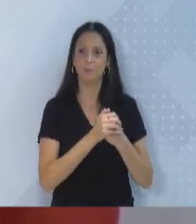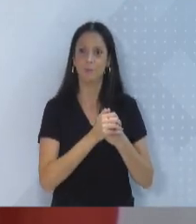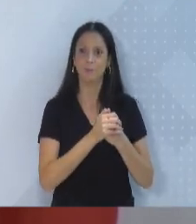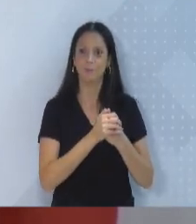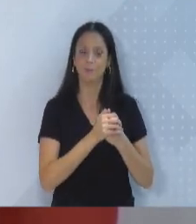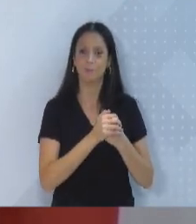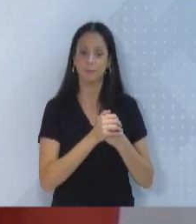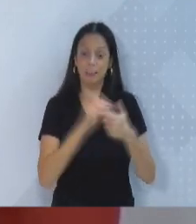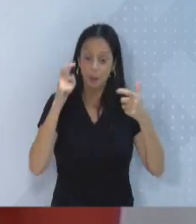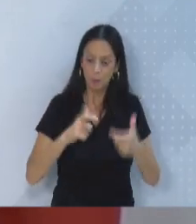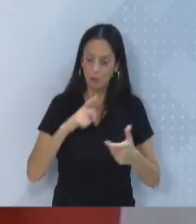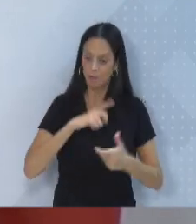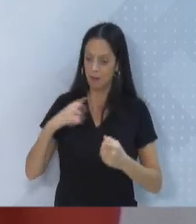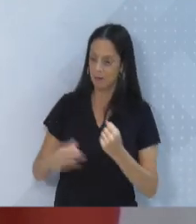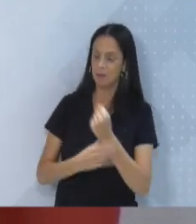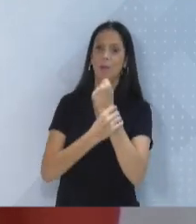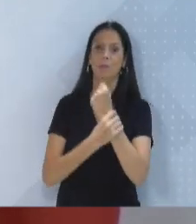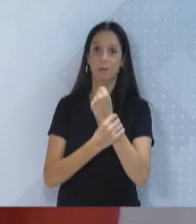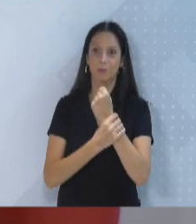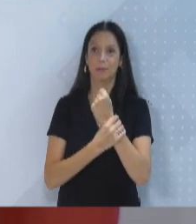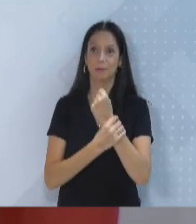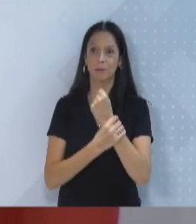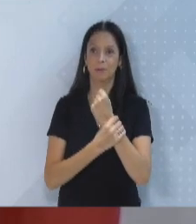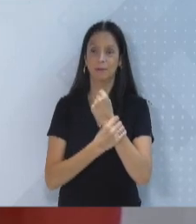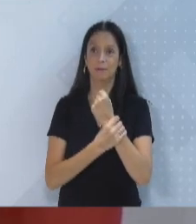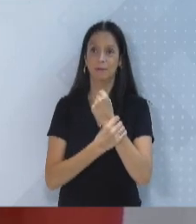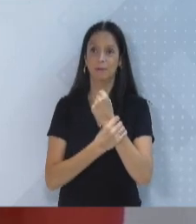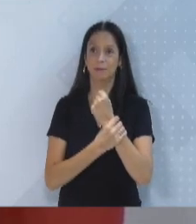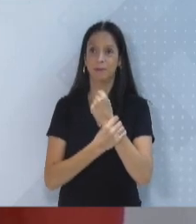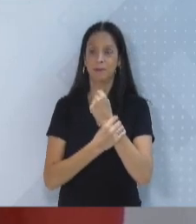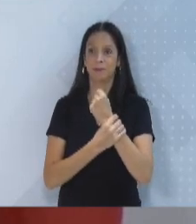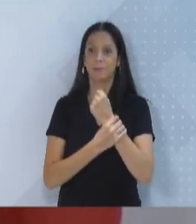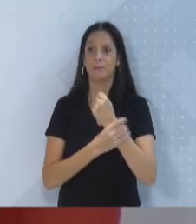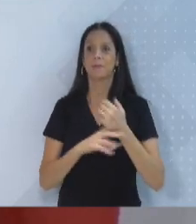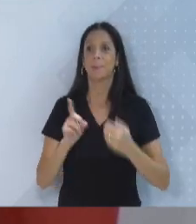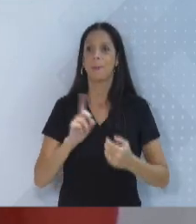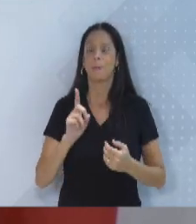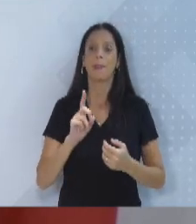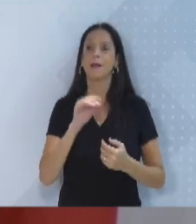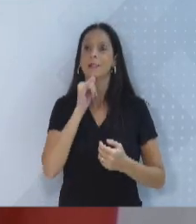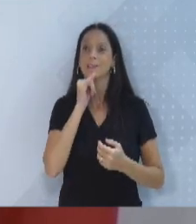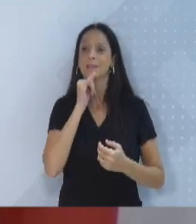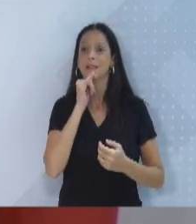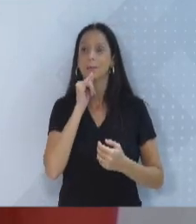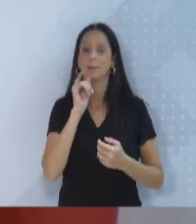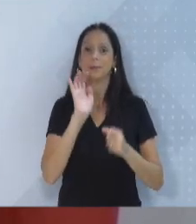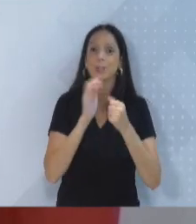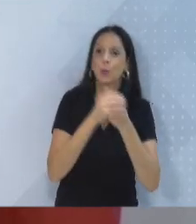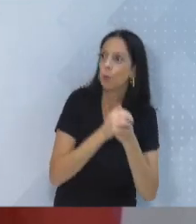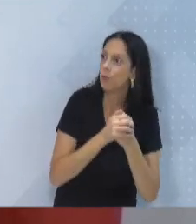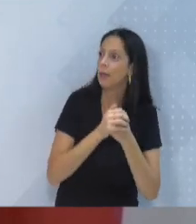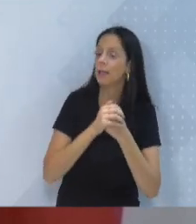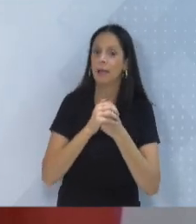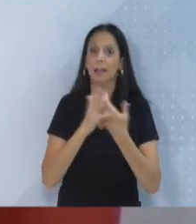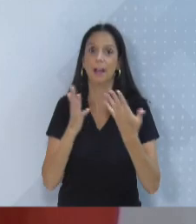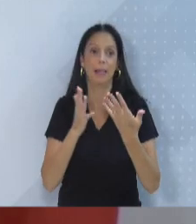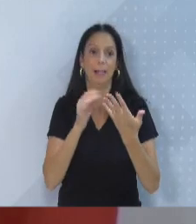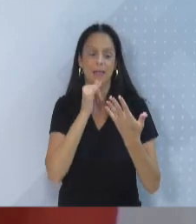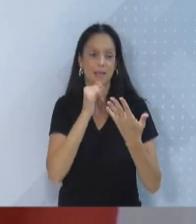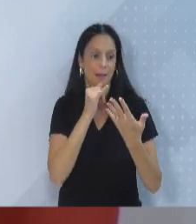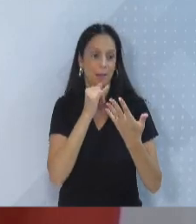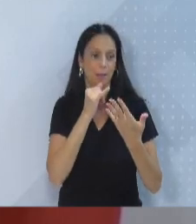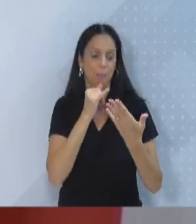ficar em segurança, né? Então, aqui, não é que ele tem que se esconder atrás de uma parede, um muro, assim, é se